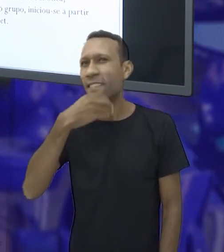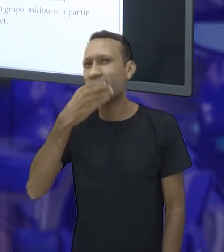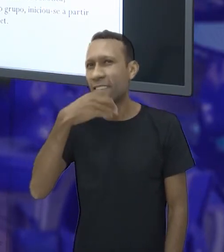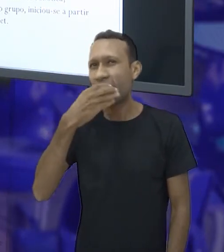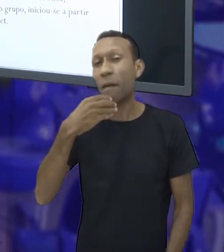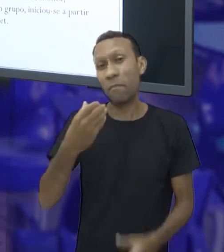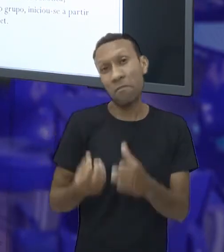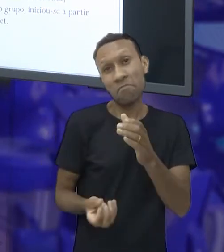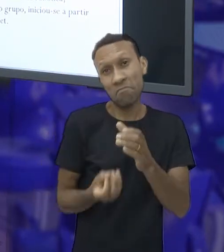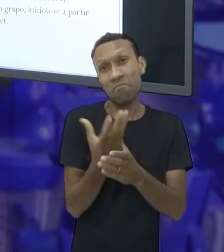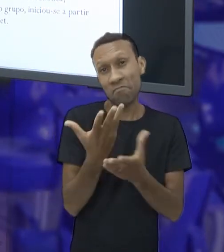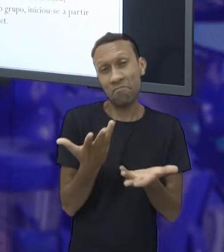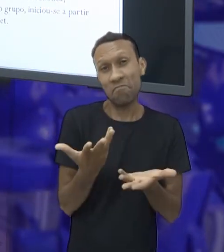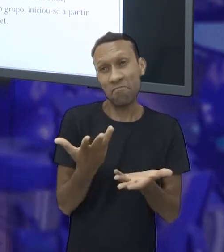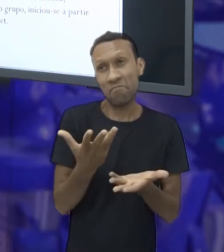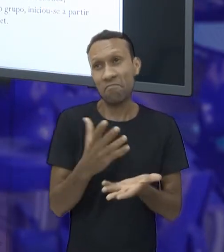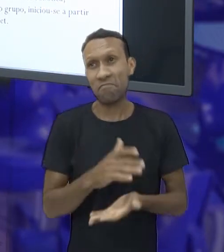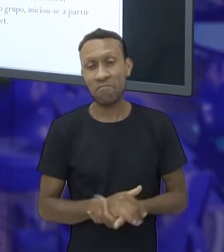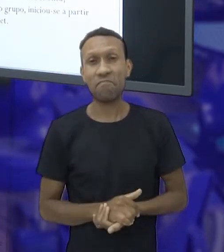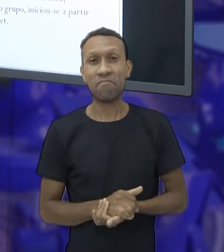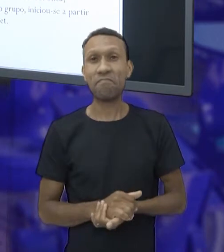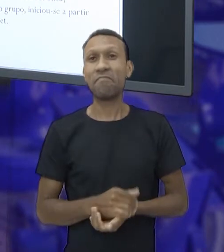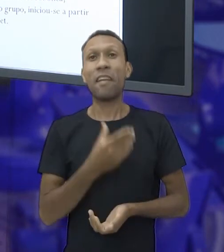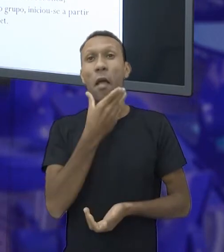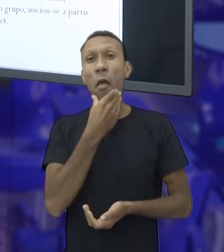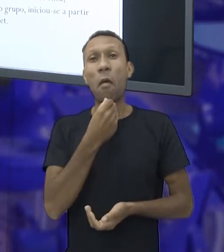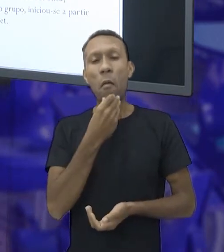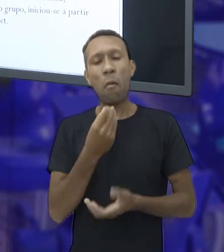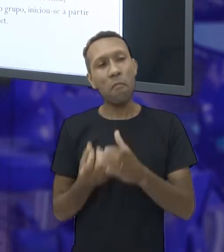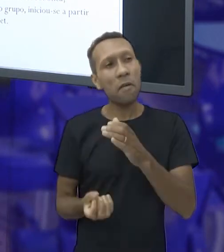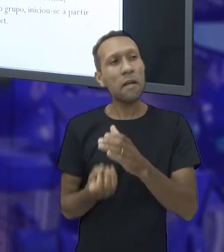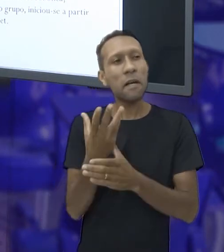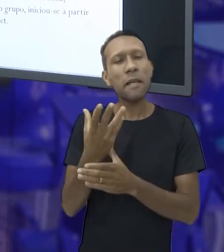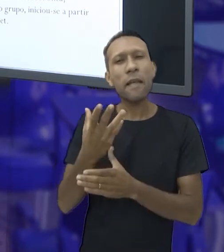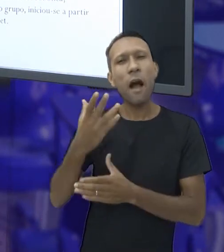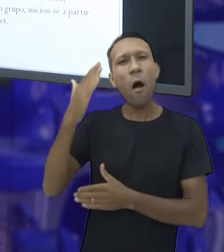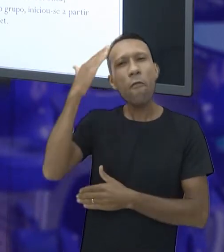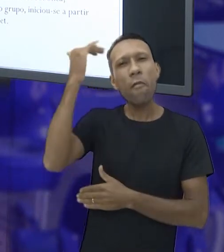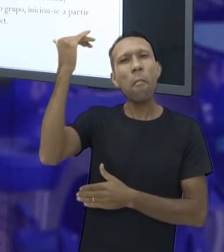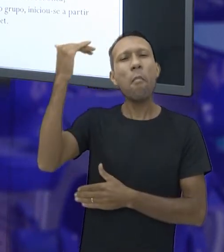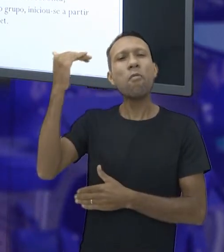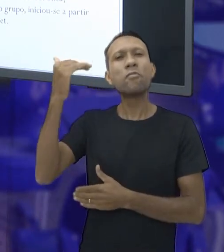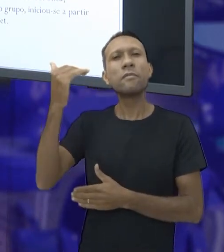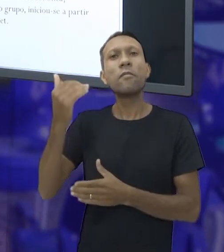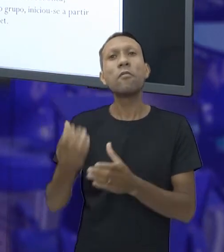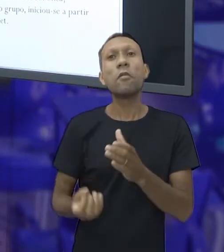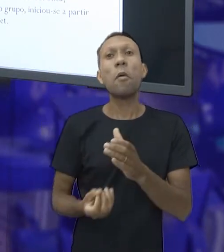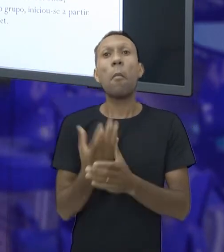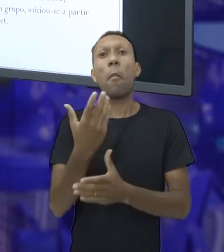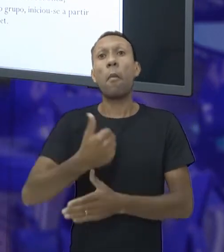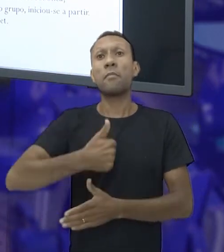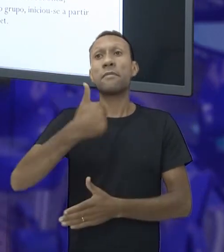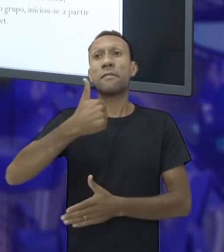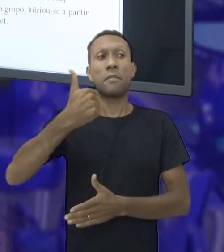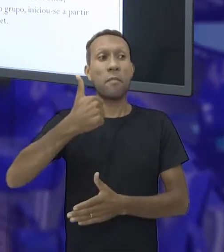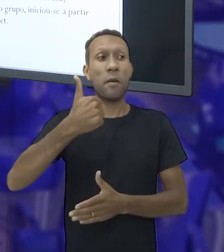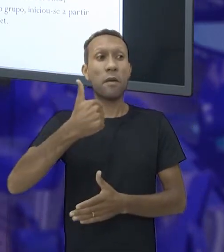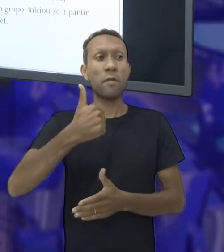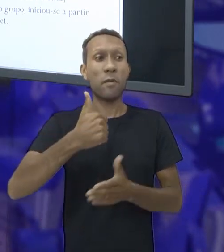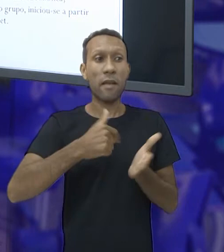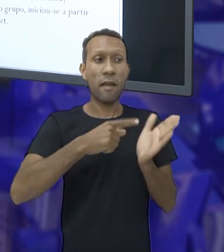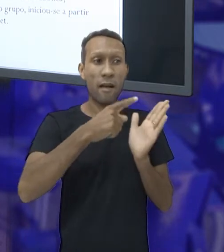seu Steve Jobs, ele era visionário. Não é? Então ele desenvolveu os primeiros smartphones com tela touch, já que os